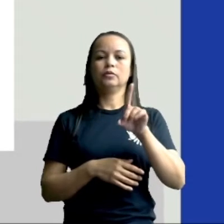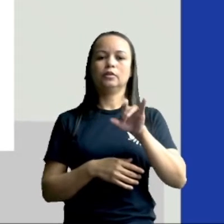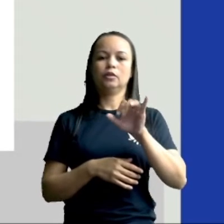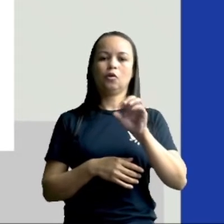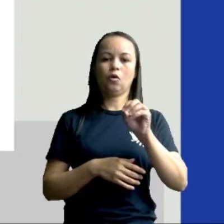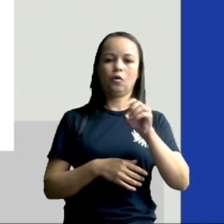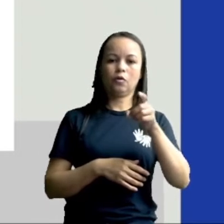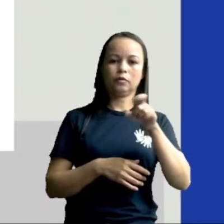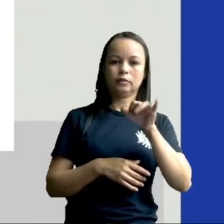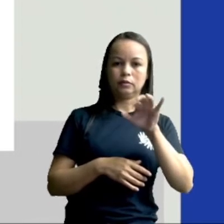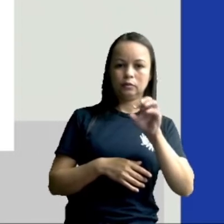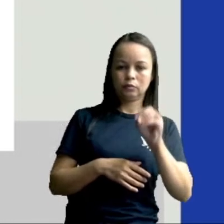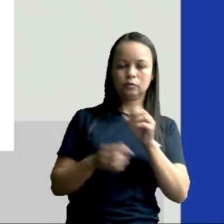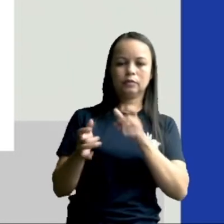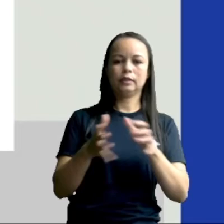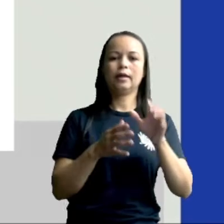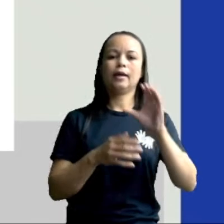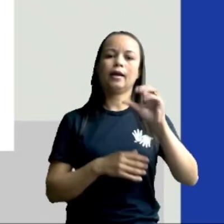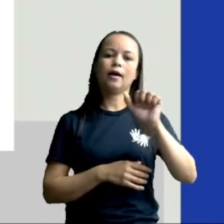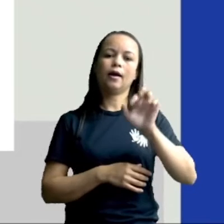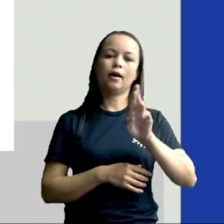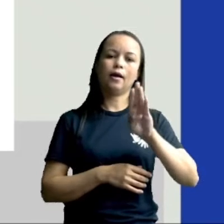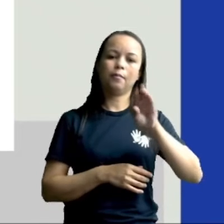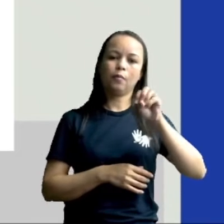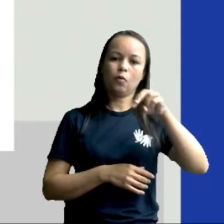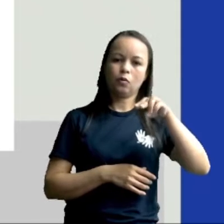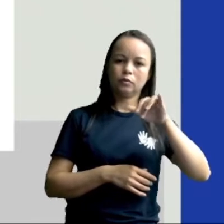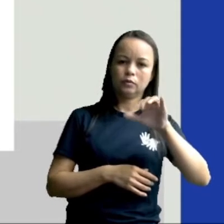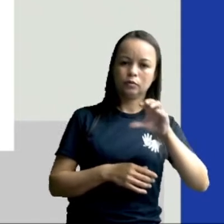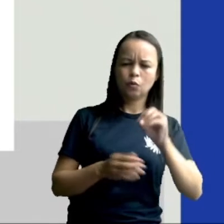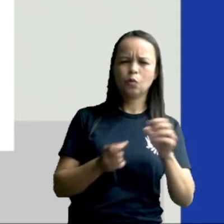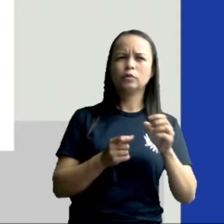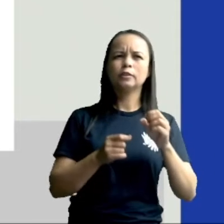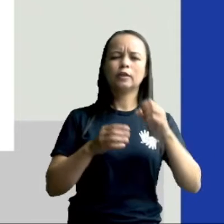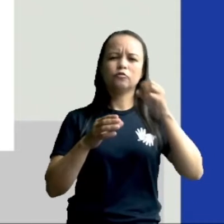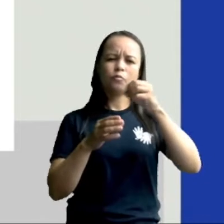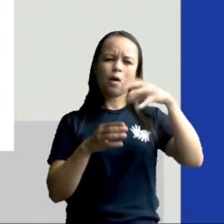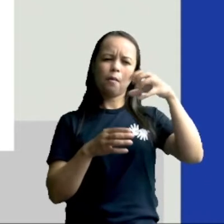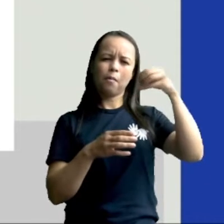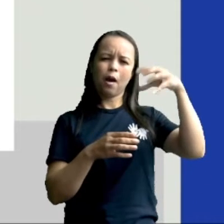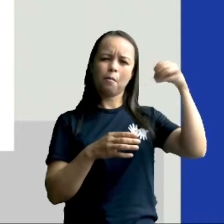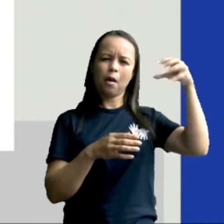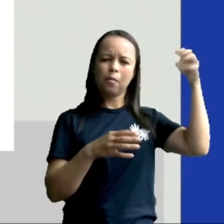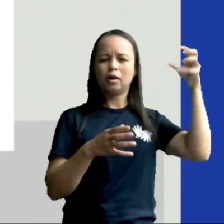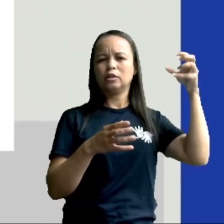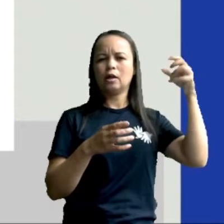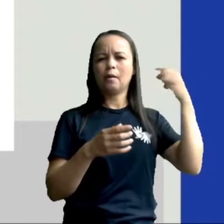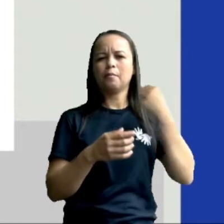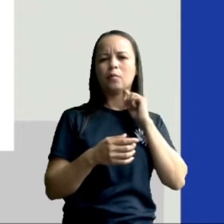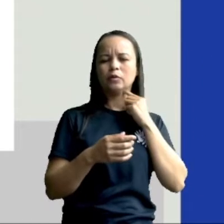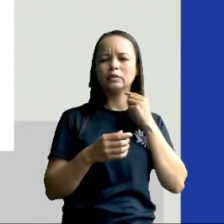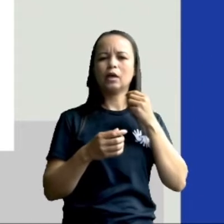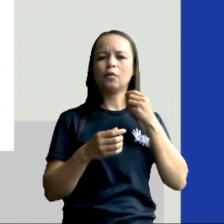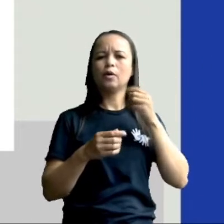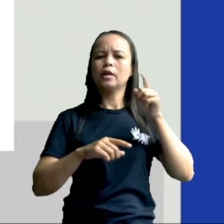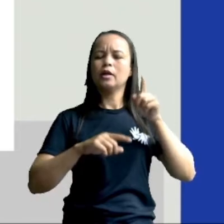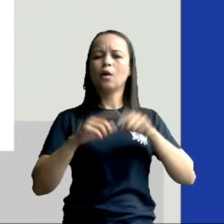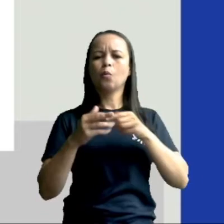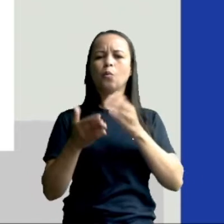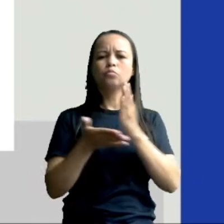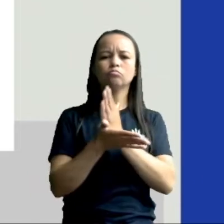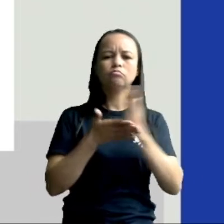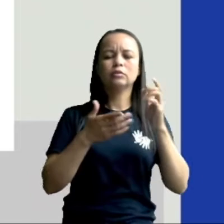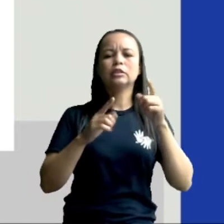resultado da poluição, transformar a fumacinha da poluição em algum tipo de energia,